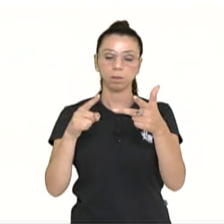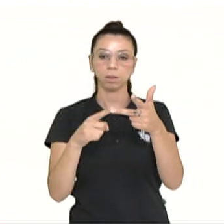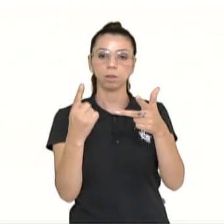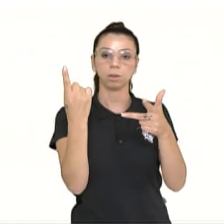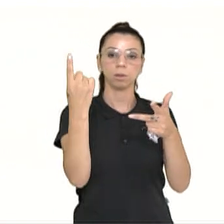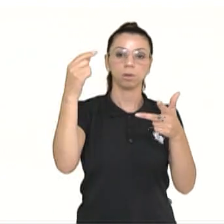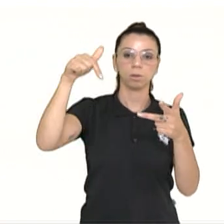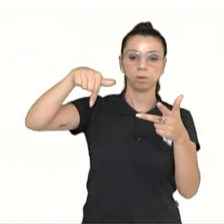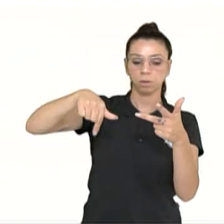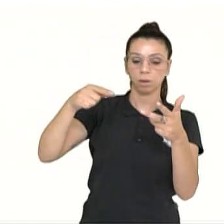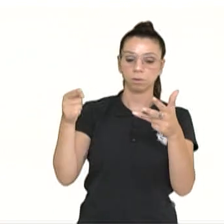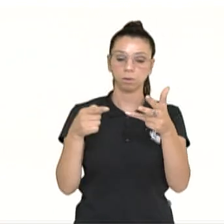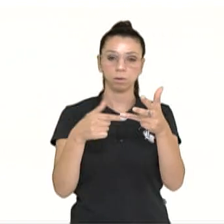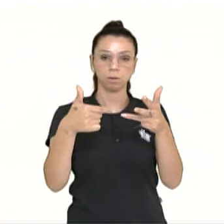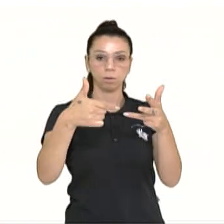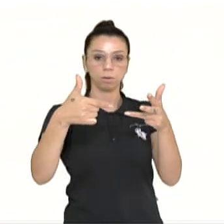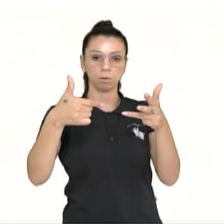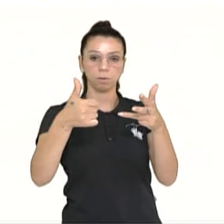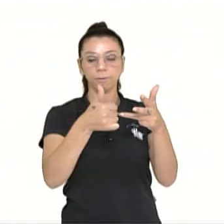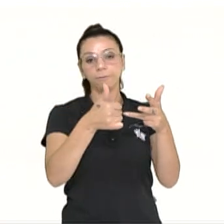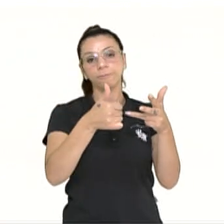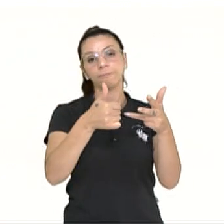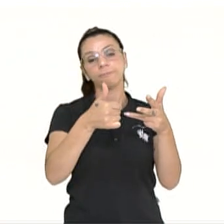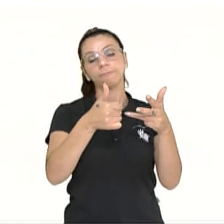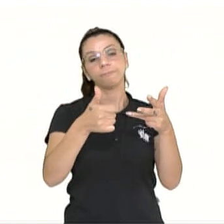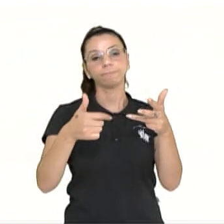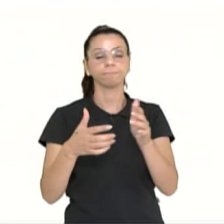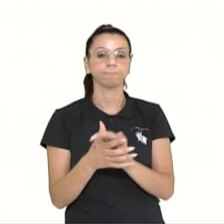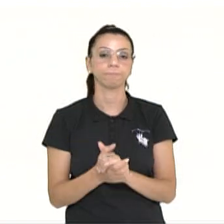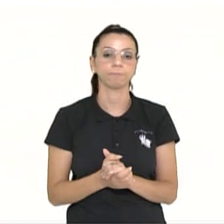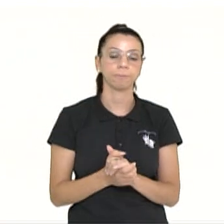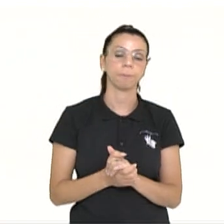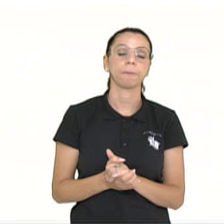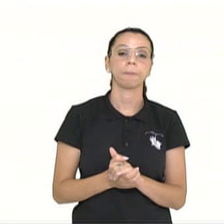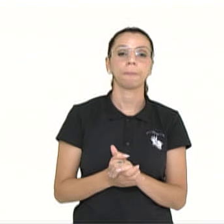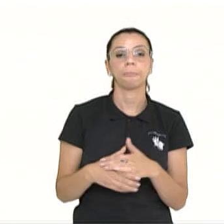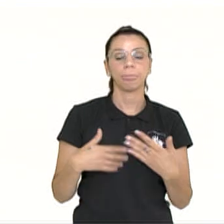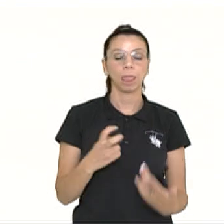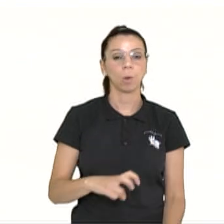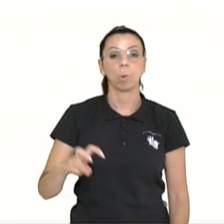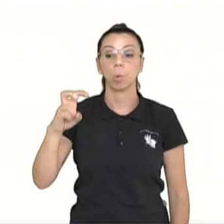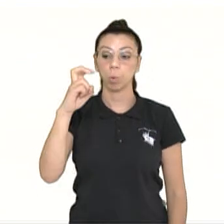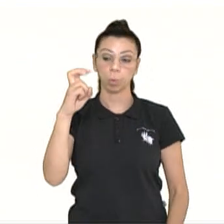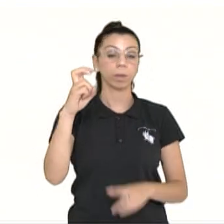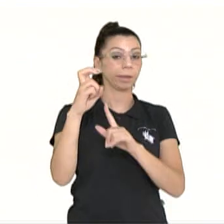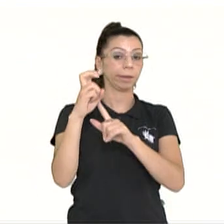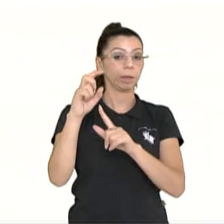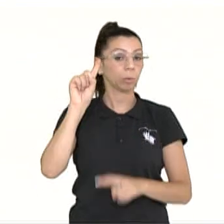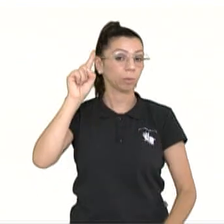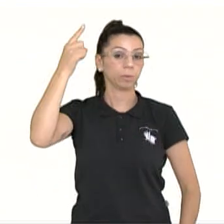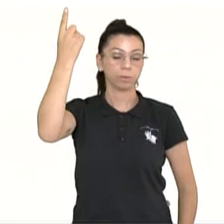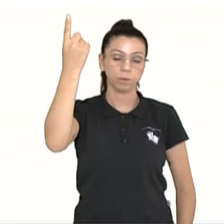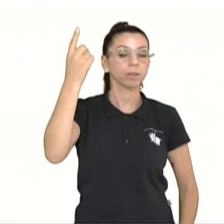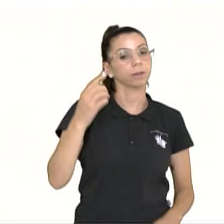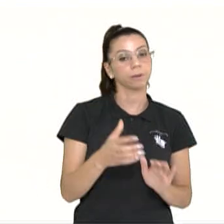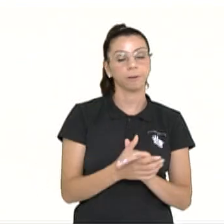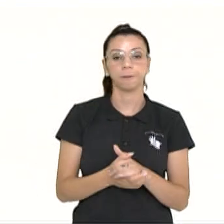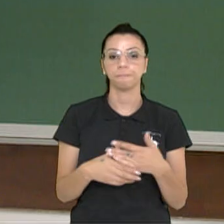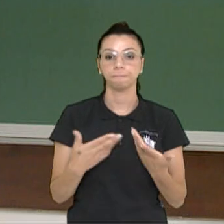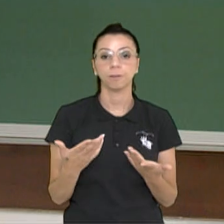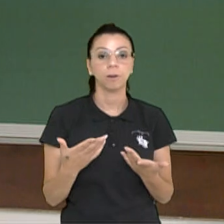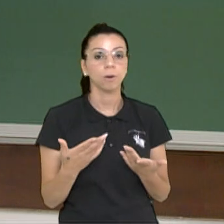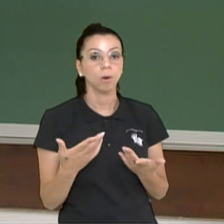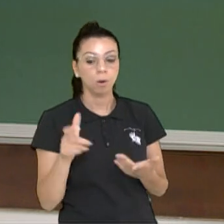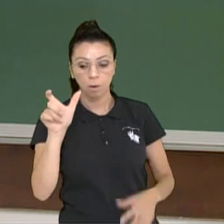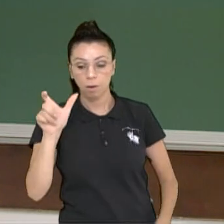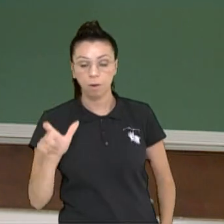no último dia 21 clientes. Então, no quinto dia útil dessa semana, esse gerente atendeu N